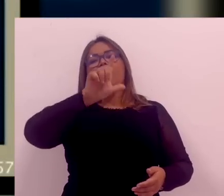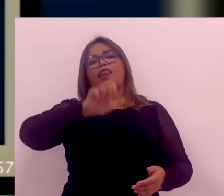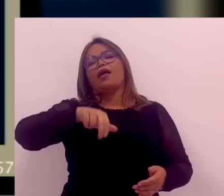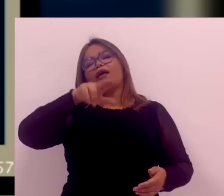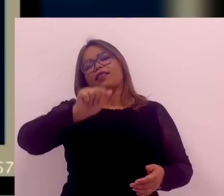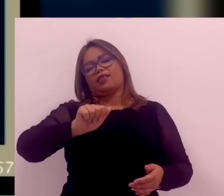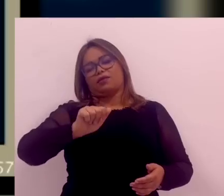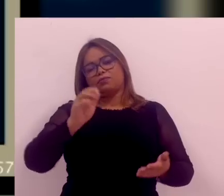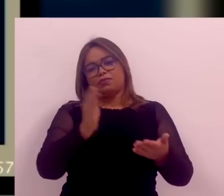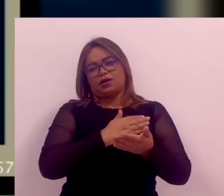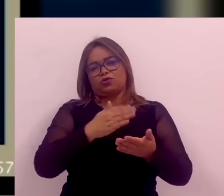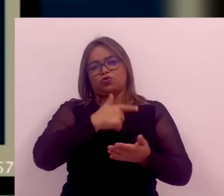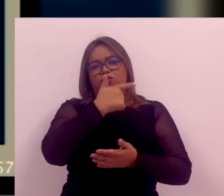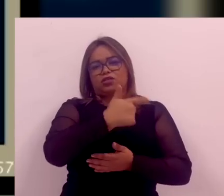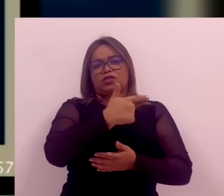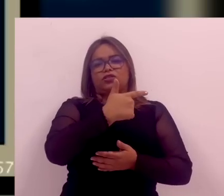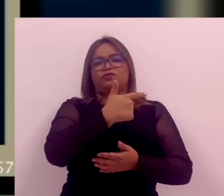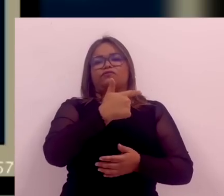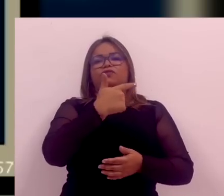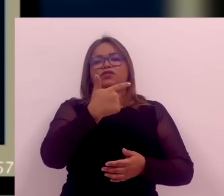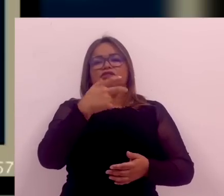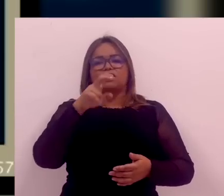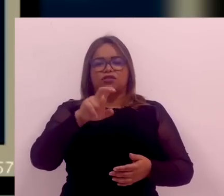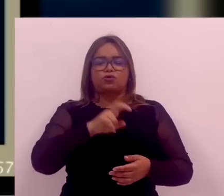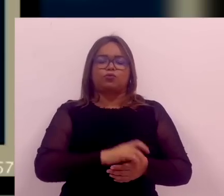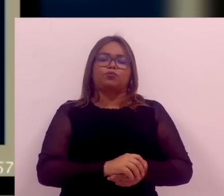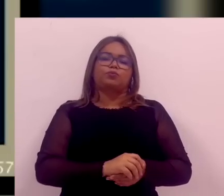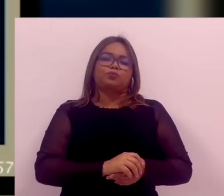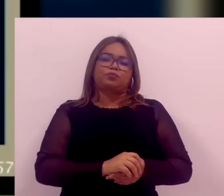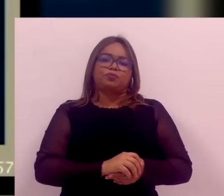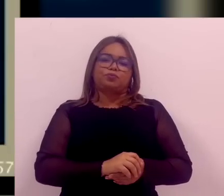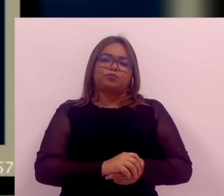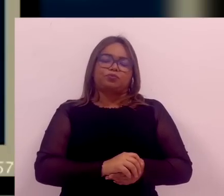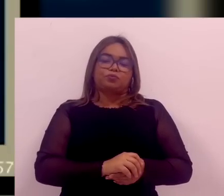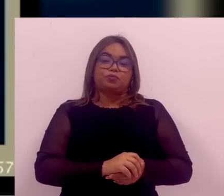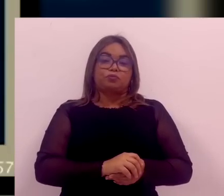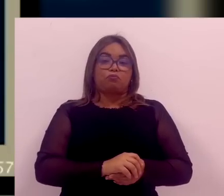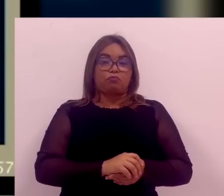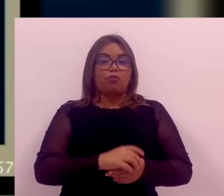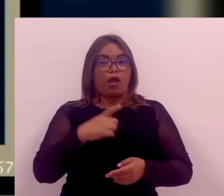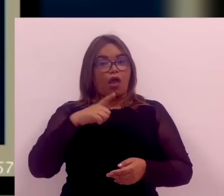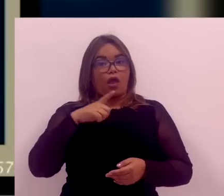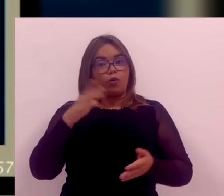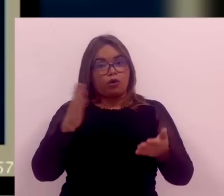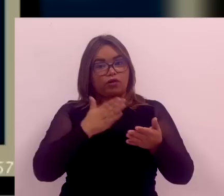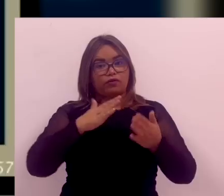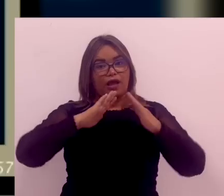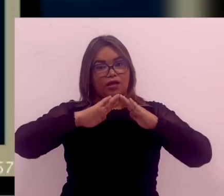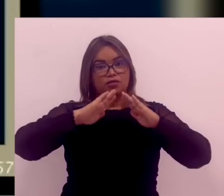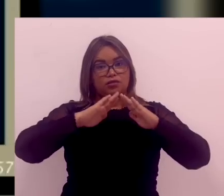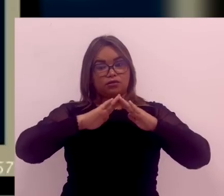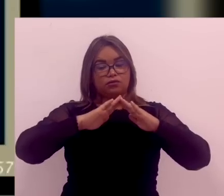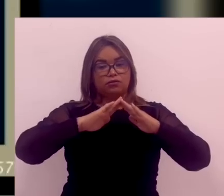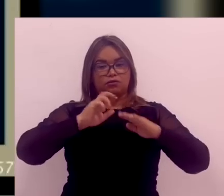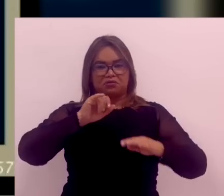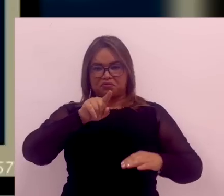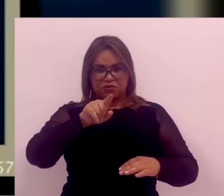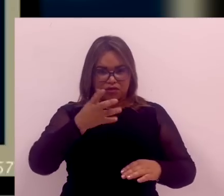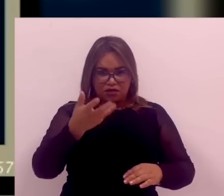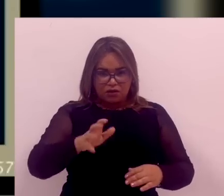está na doutrina secreta de Helena Petrovna Blavatsky, páginas 171, 225, 255 do volume